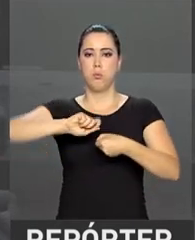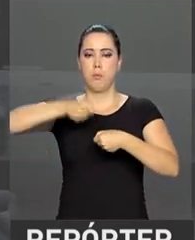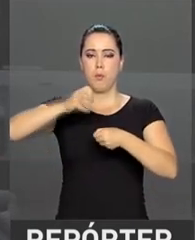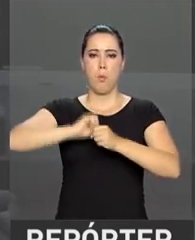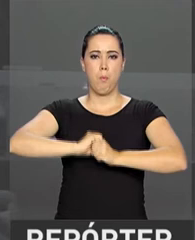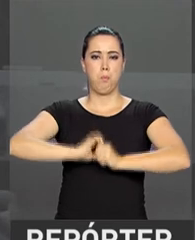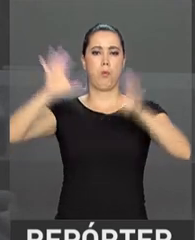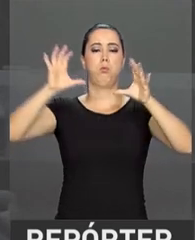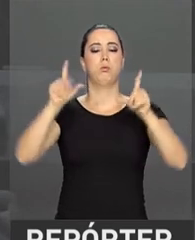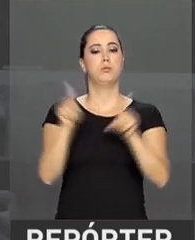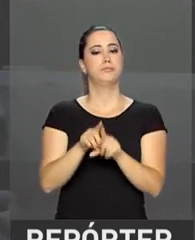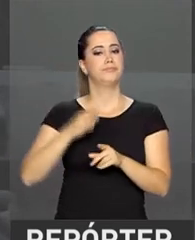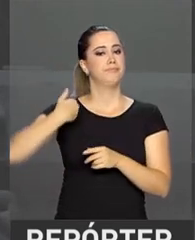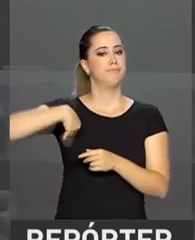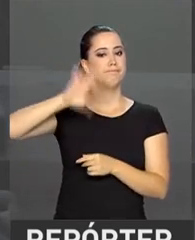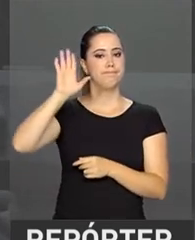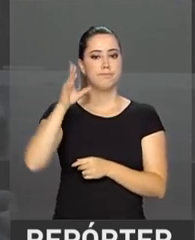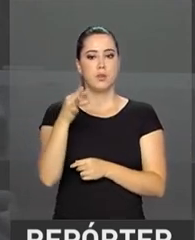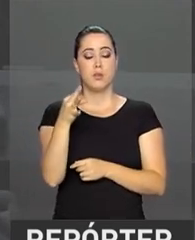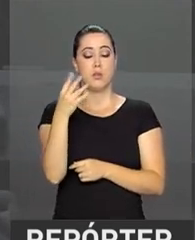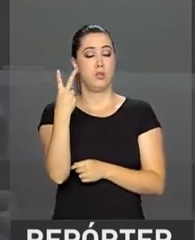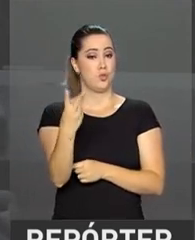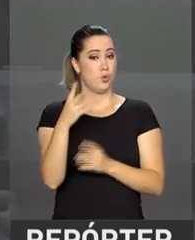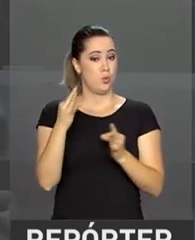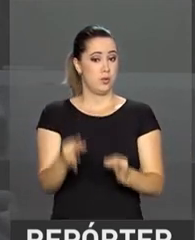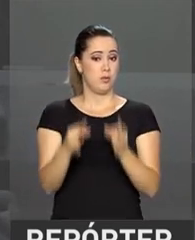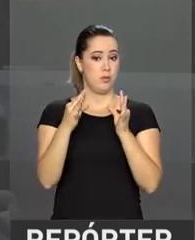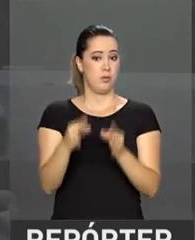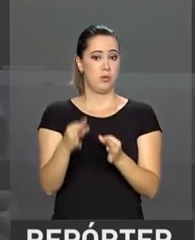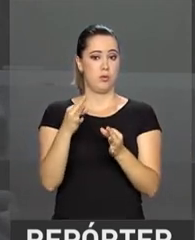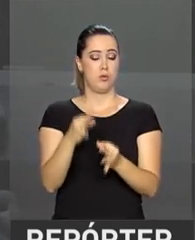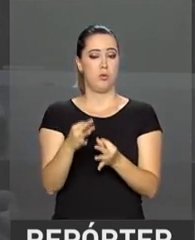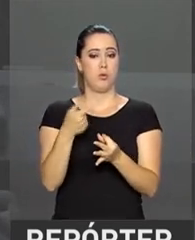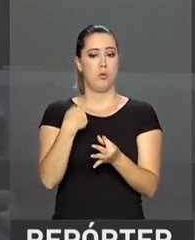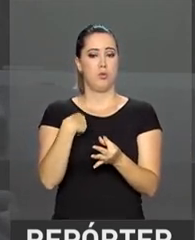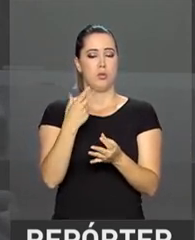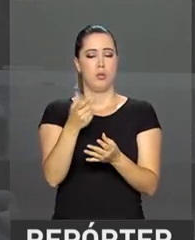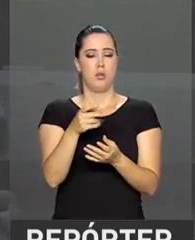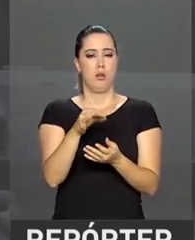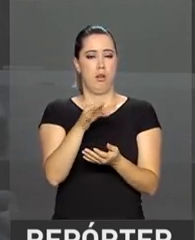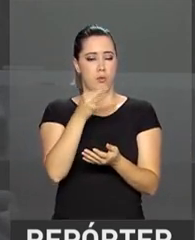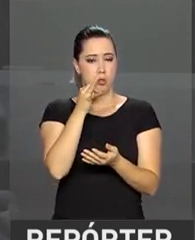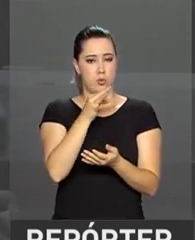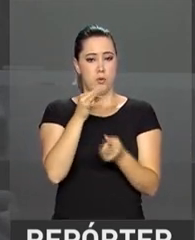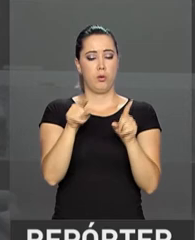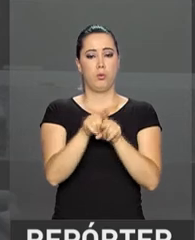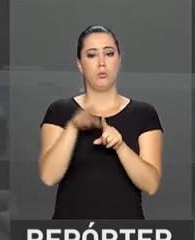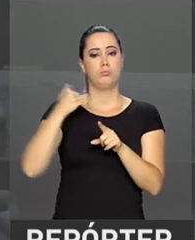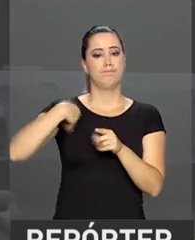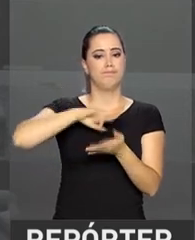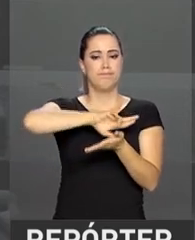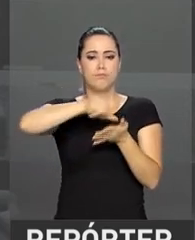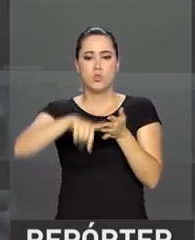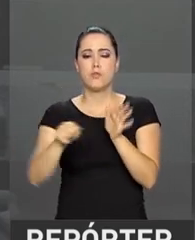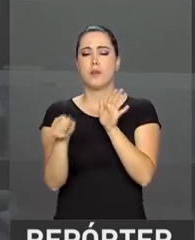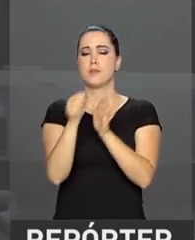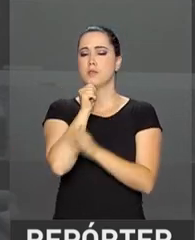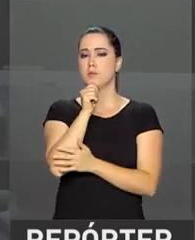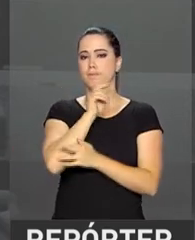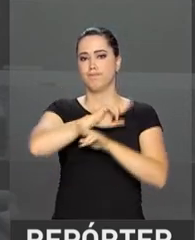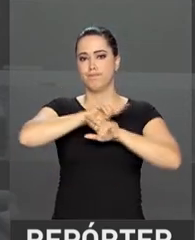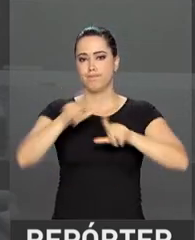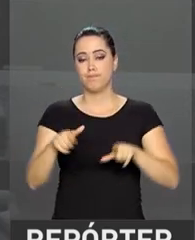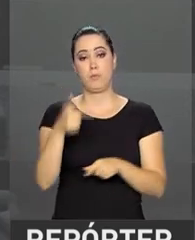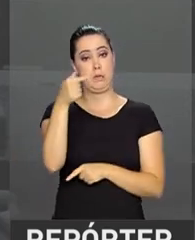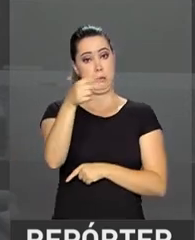mais de 2 toneladas de maconha, 14 quilos de cocaína e 165 pedras de crack.